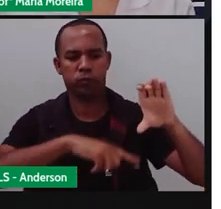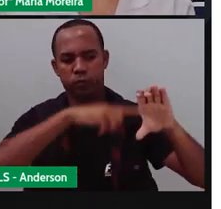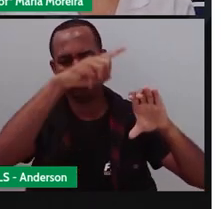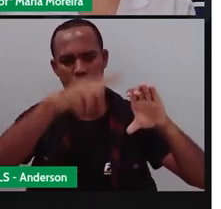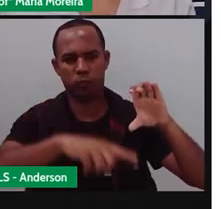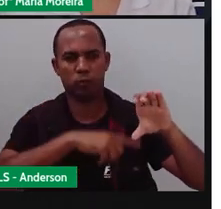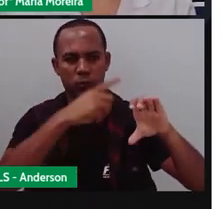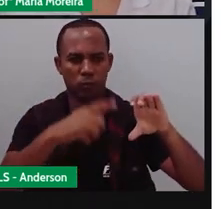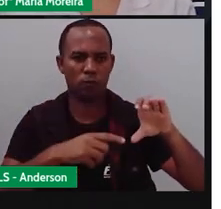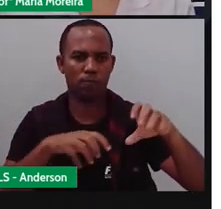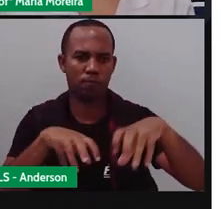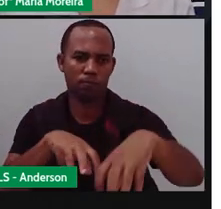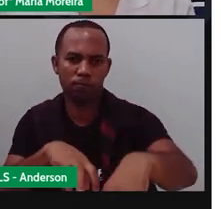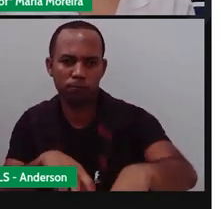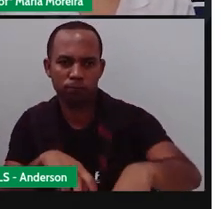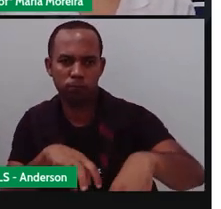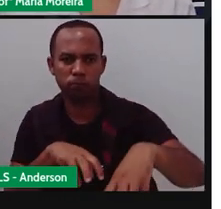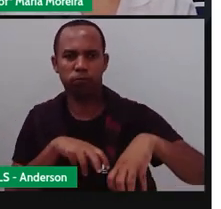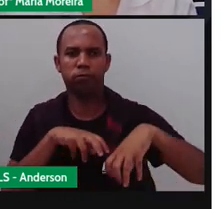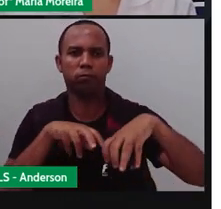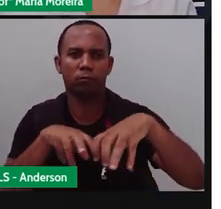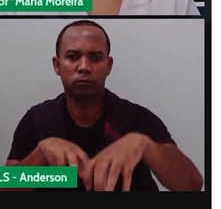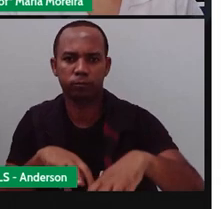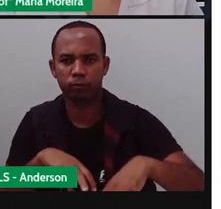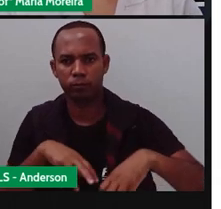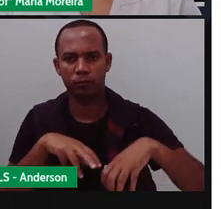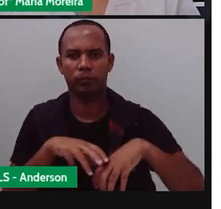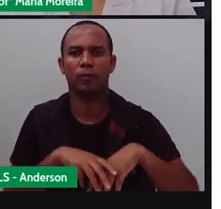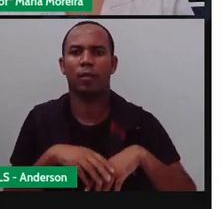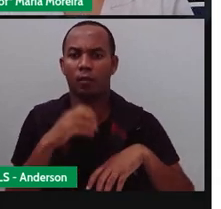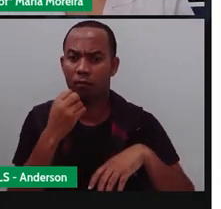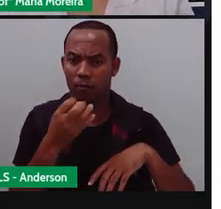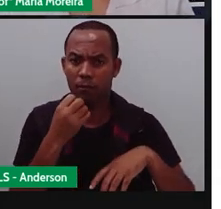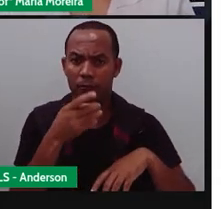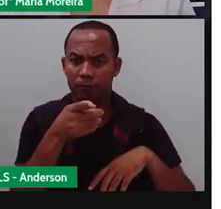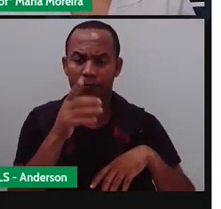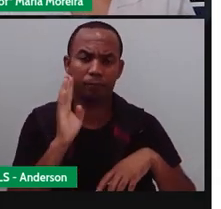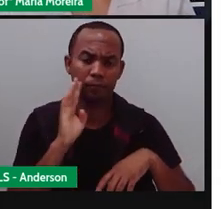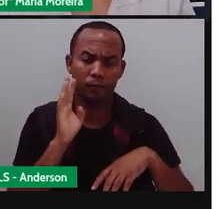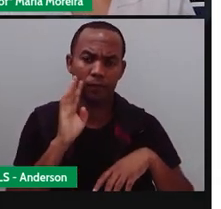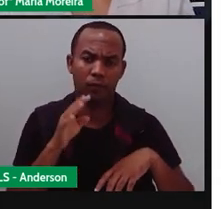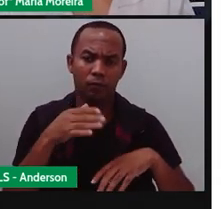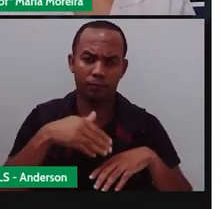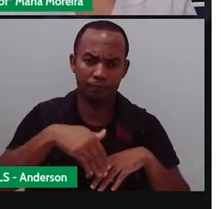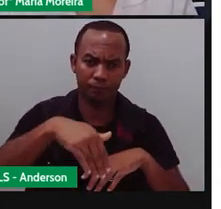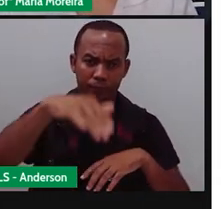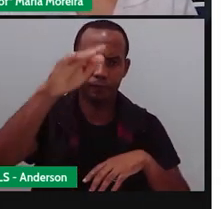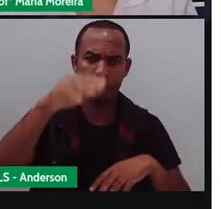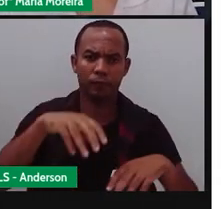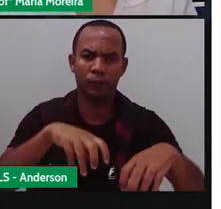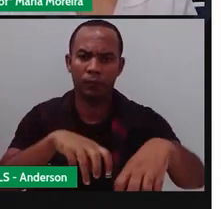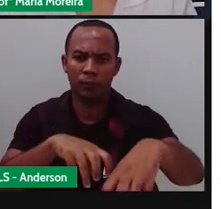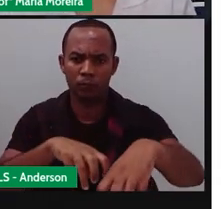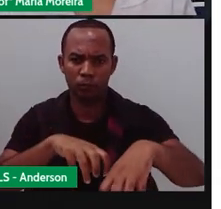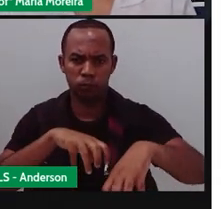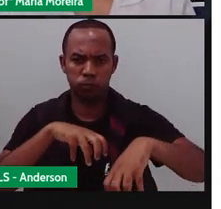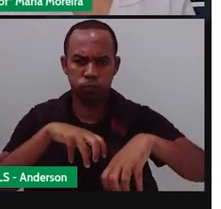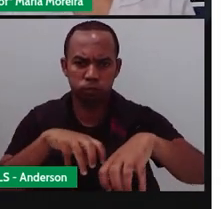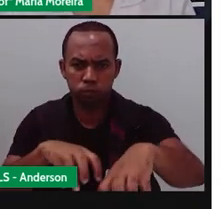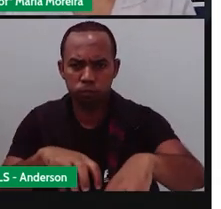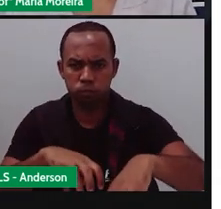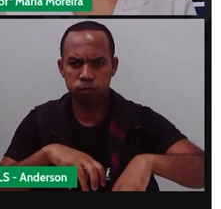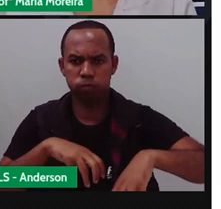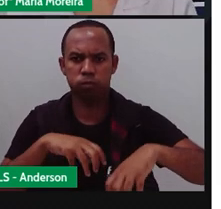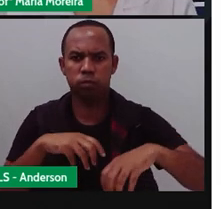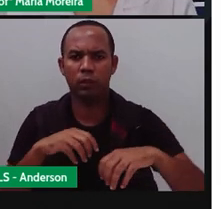pra andar e puxar coisas ao mesmo tempo em E aí andando e vai puxando então isso faz com que um trator grande o que